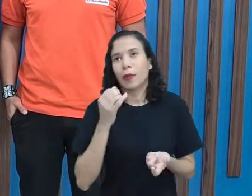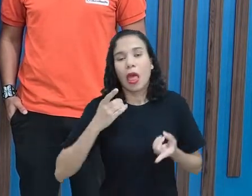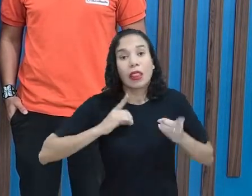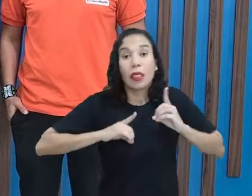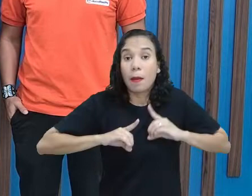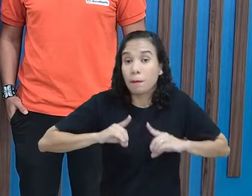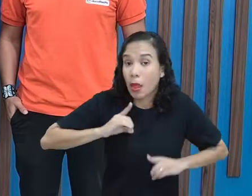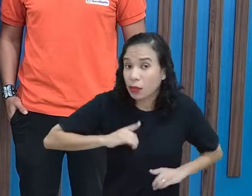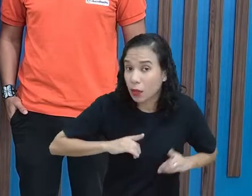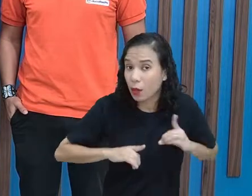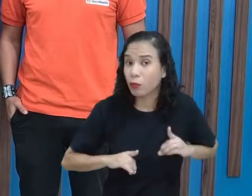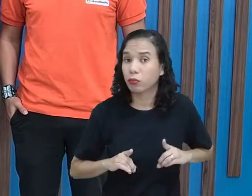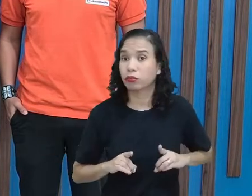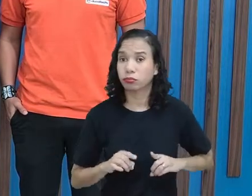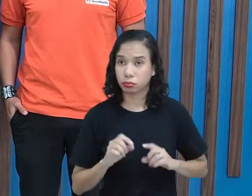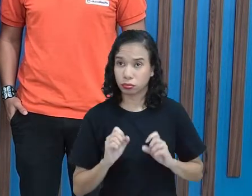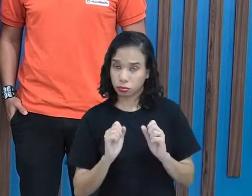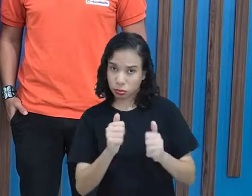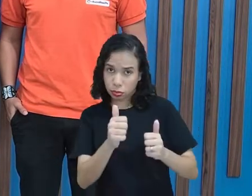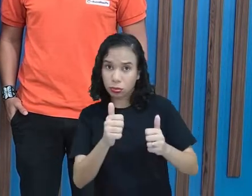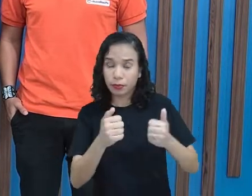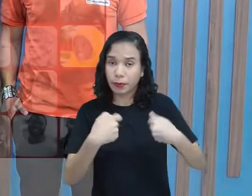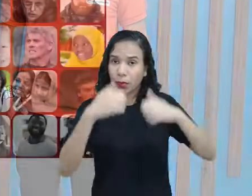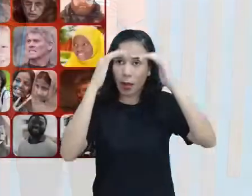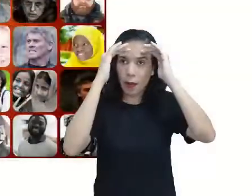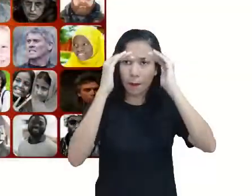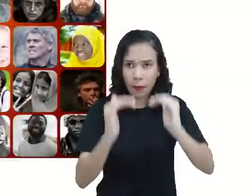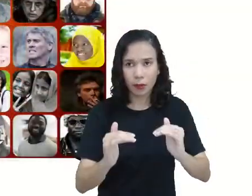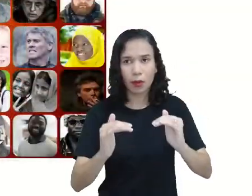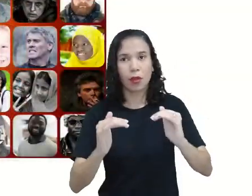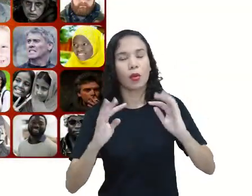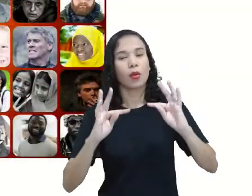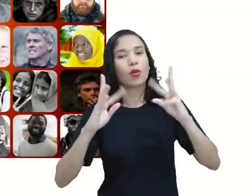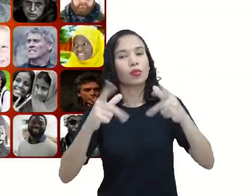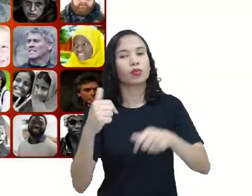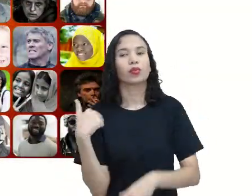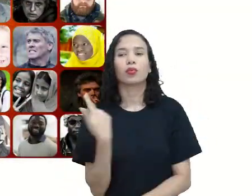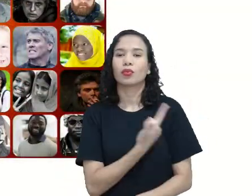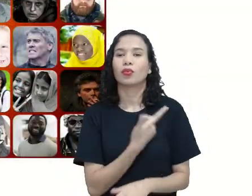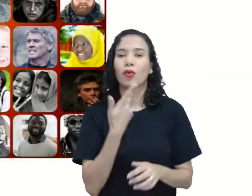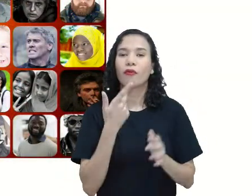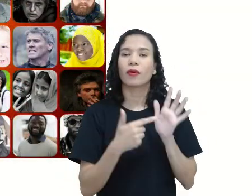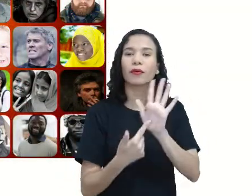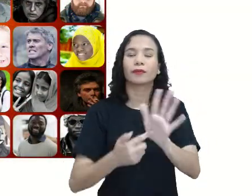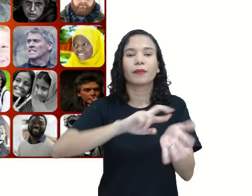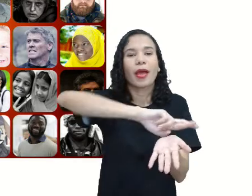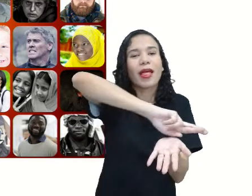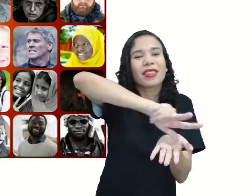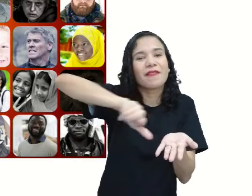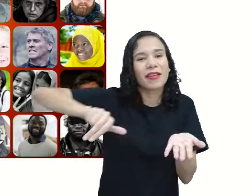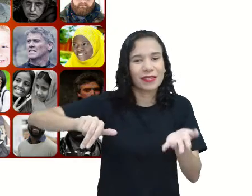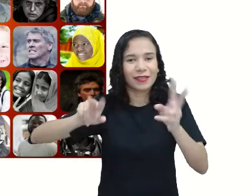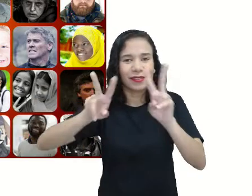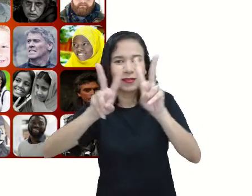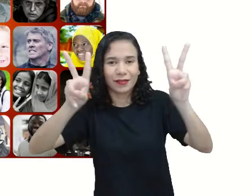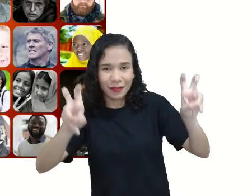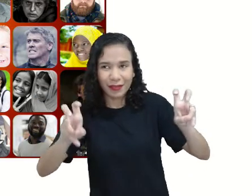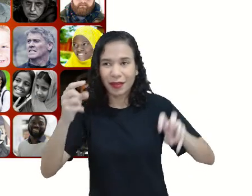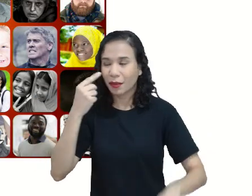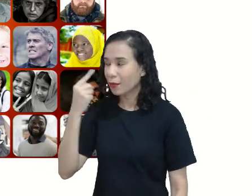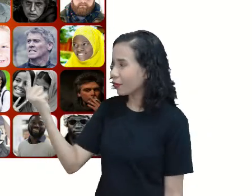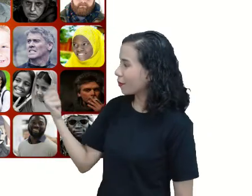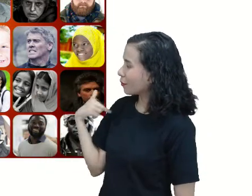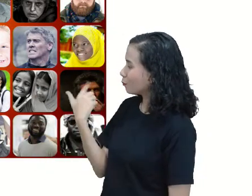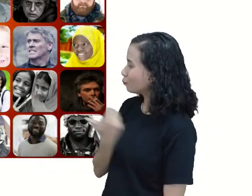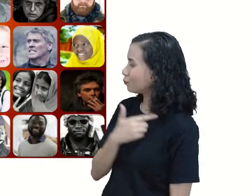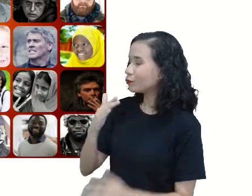isso também é uma forma de capacitismo, tá? Exatamente. Por isso, tudo que a gente trouxe é abordando esse tema da diversidade, de que somos